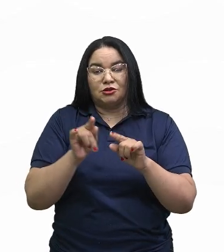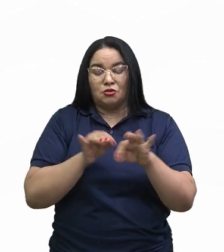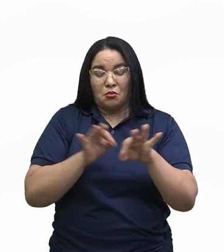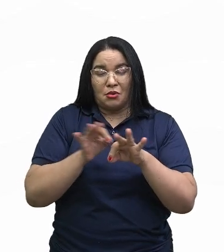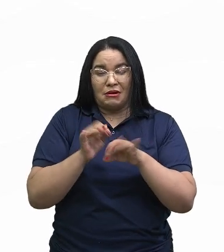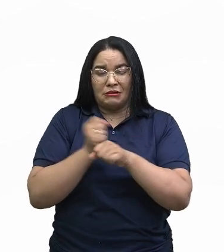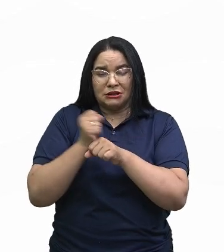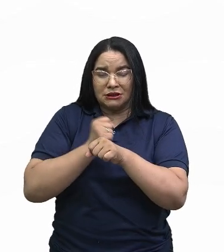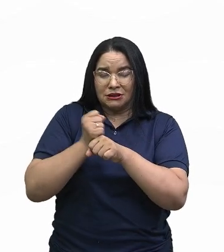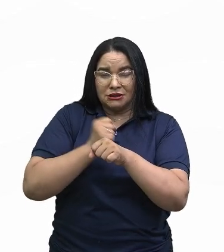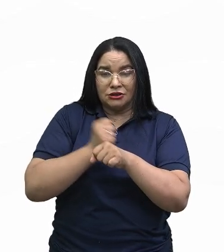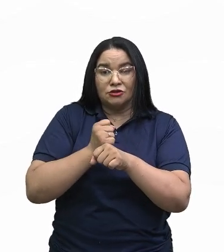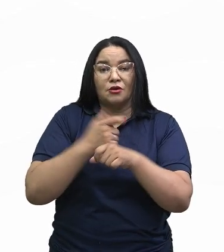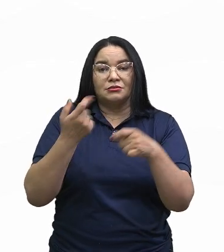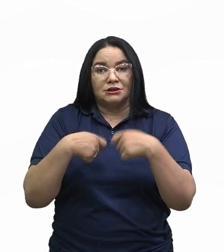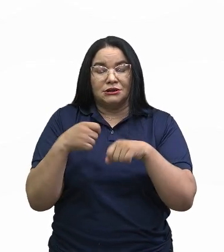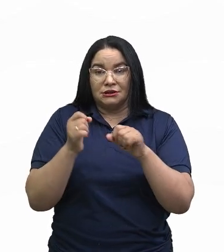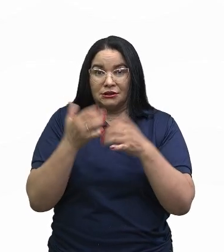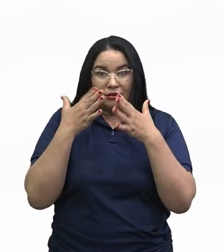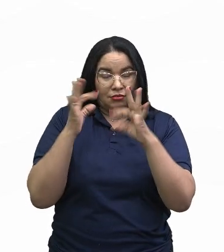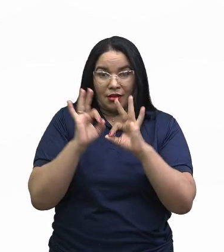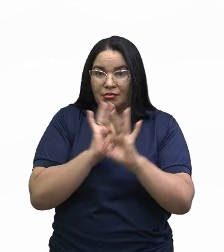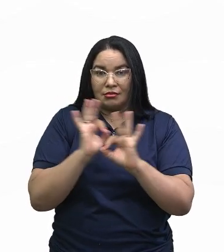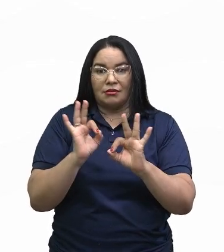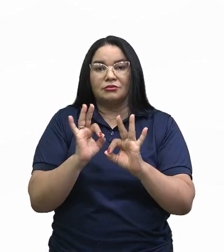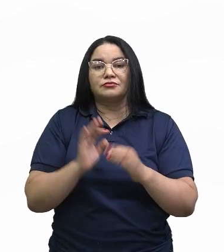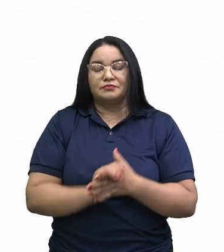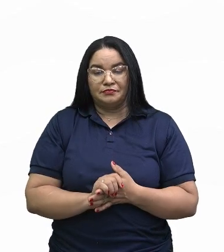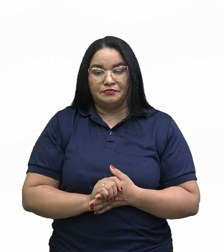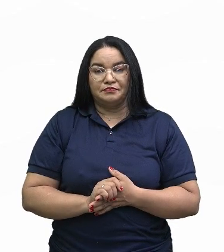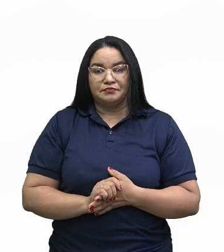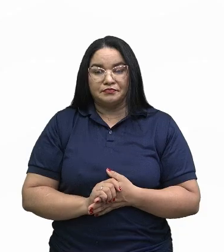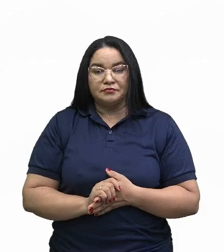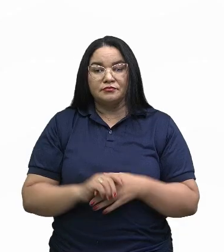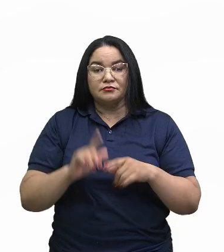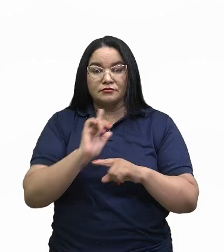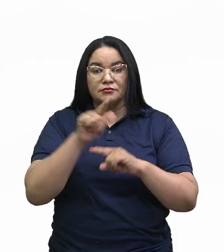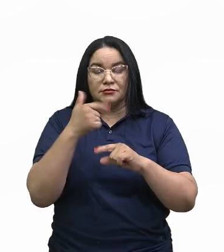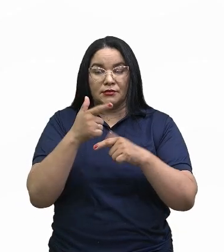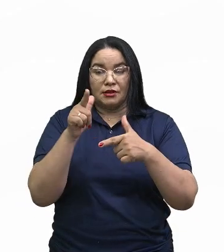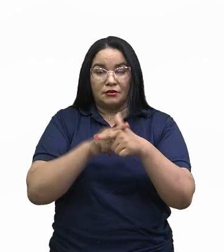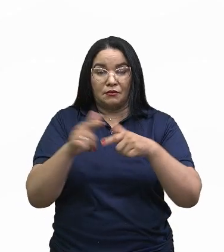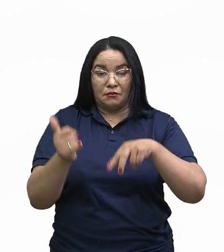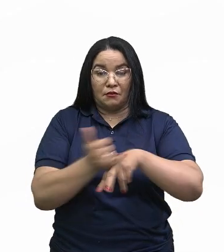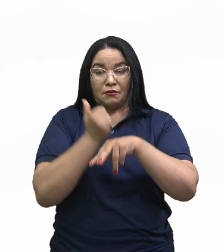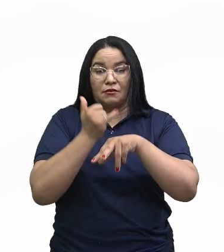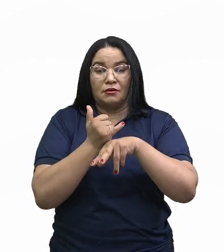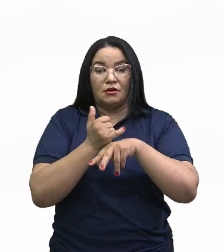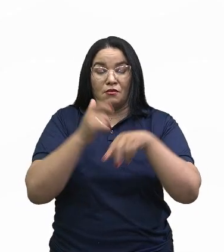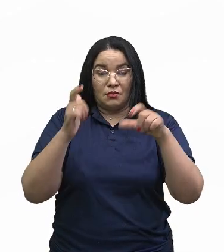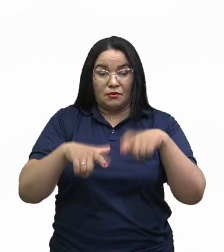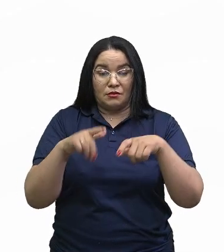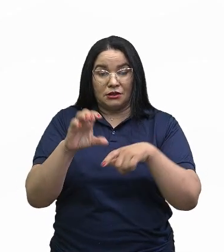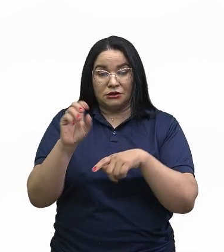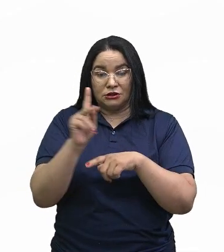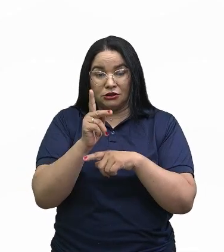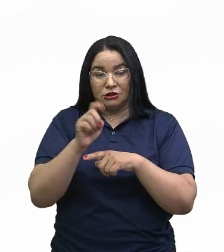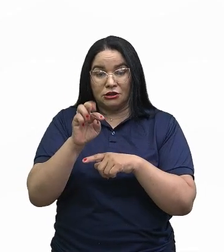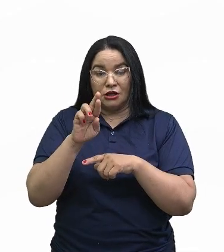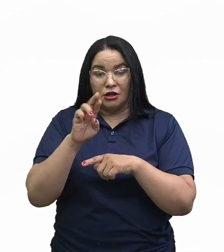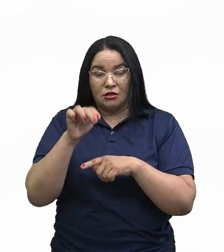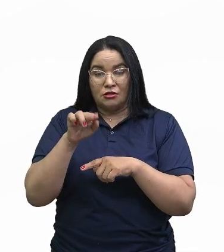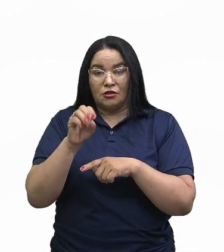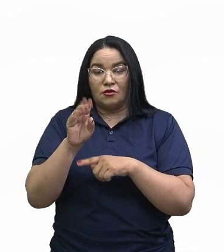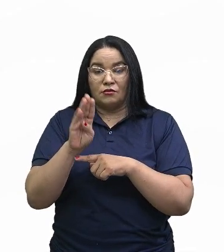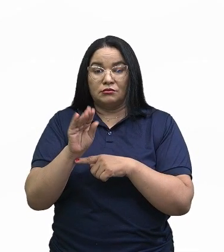gente precisa estar atento, né? O outro acidente que nós tivemos é o Chernobyl. O Chernobyl, nós tivemos ali